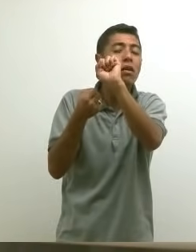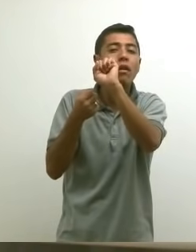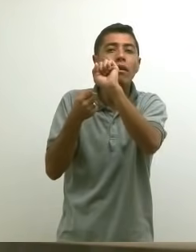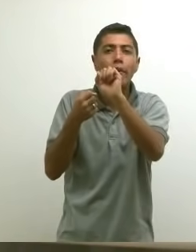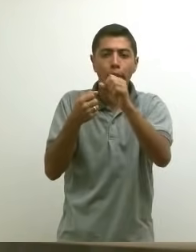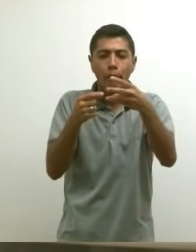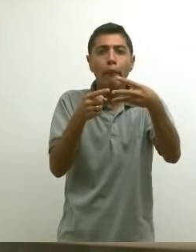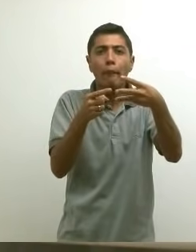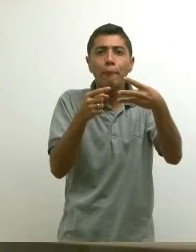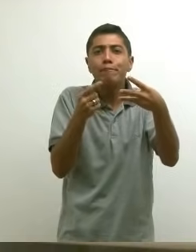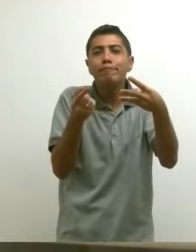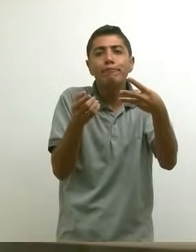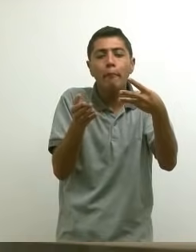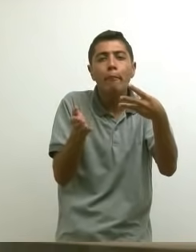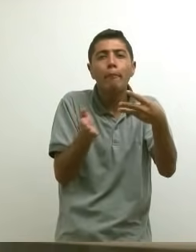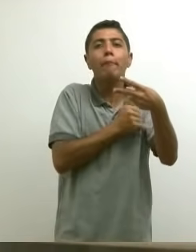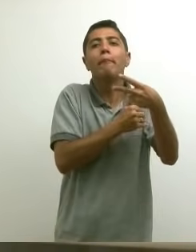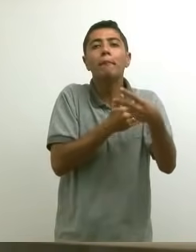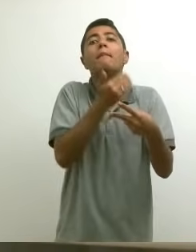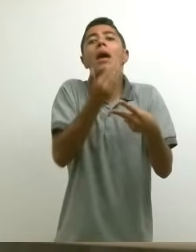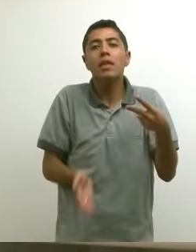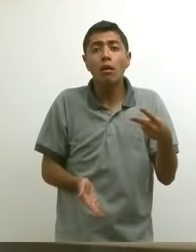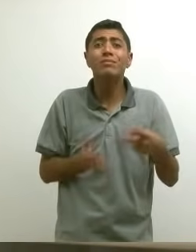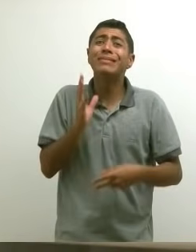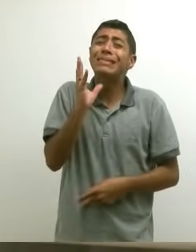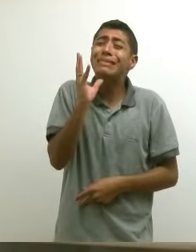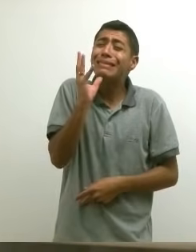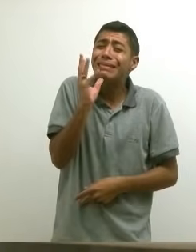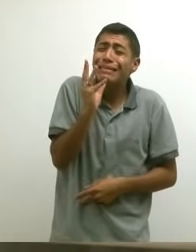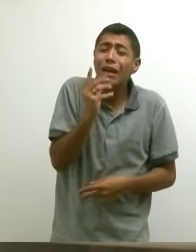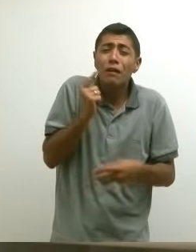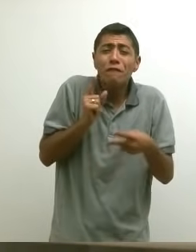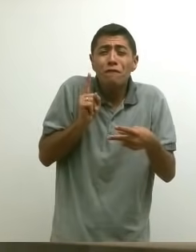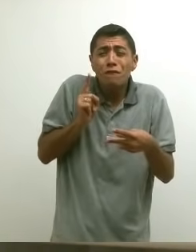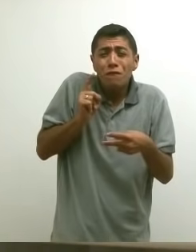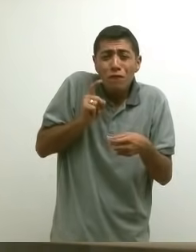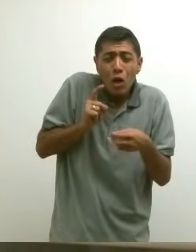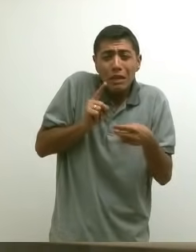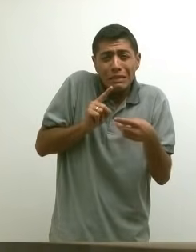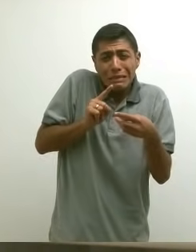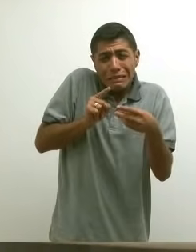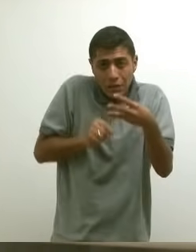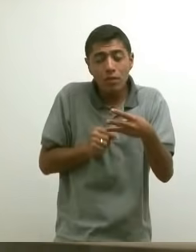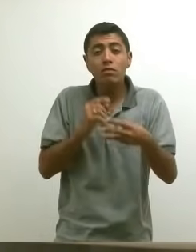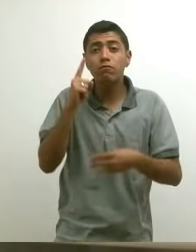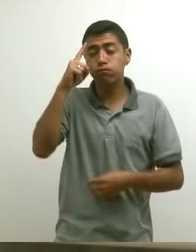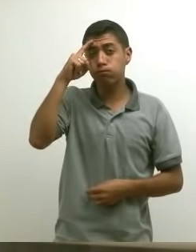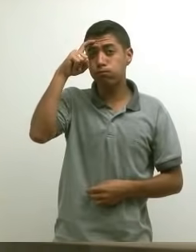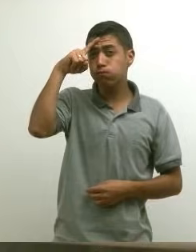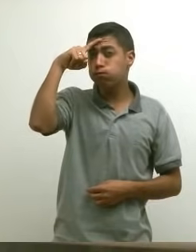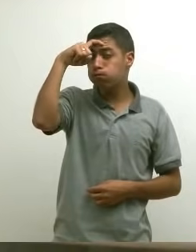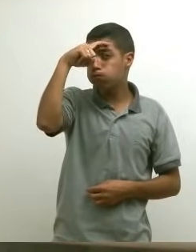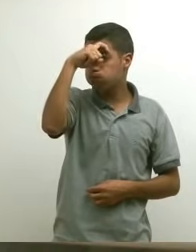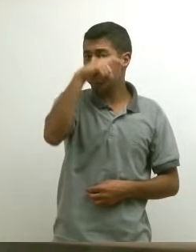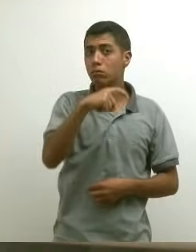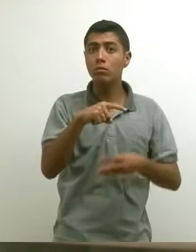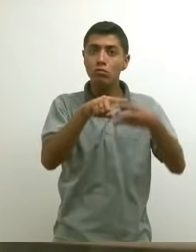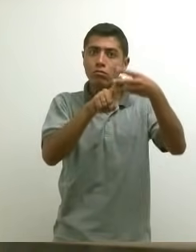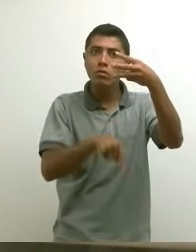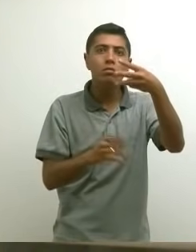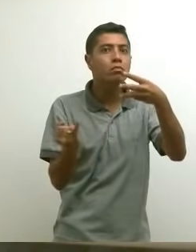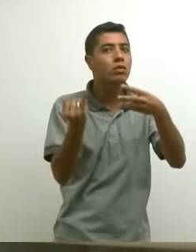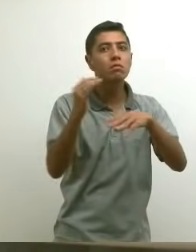ou seja existe um mistério na infância especialmente nesses três primeiros anos de vida e obviamente